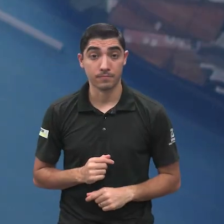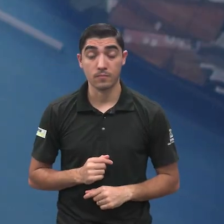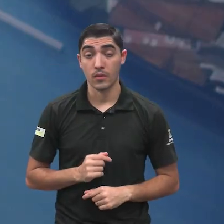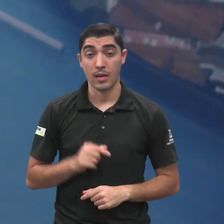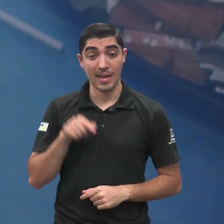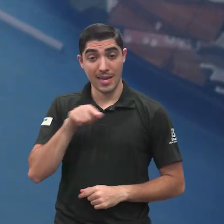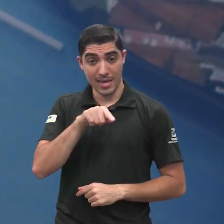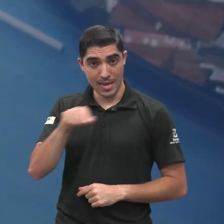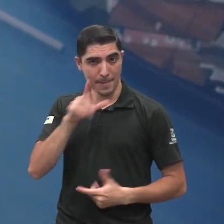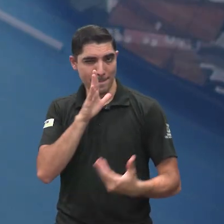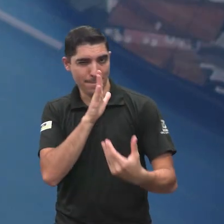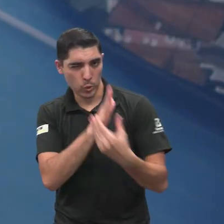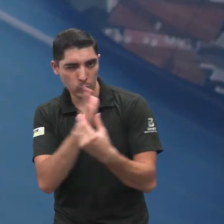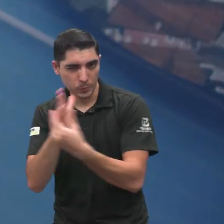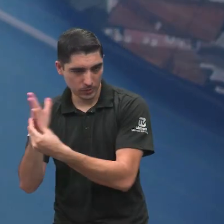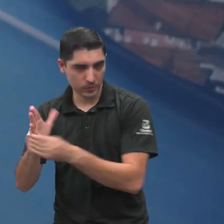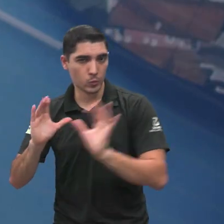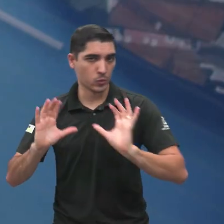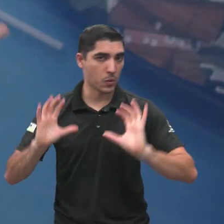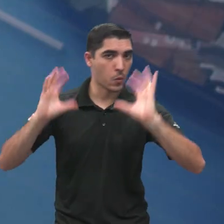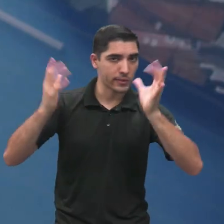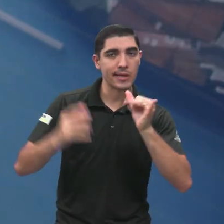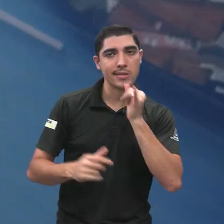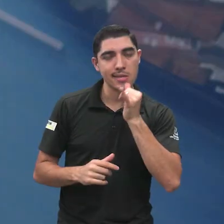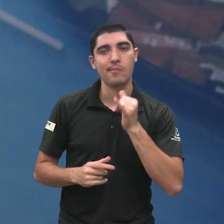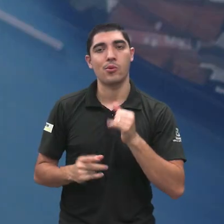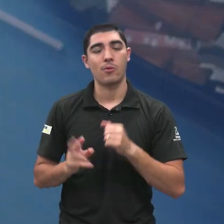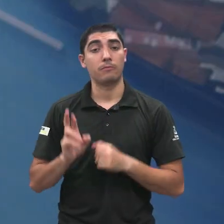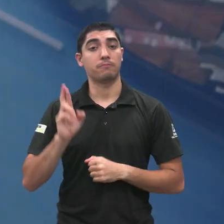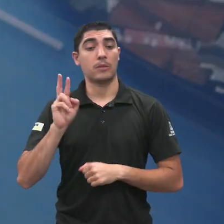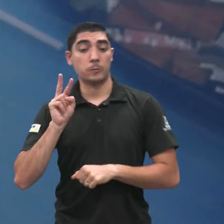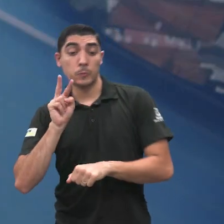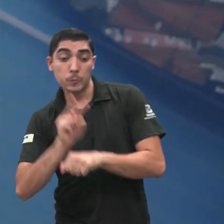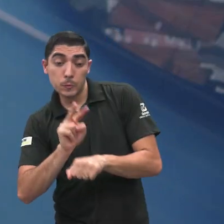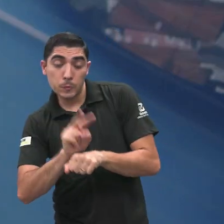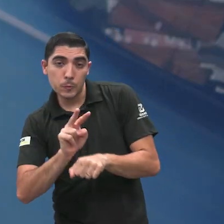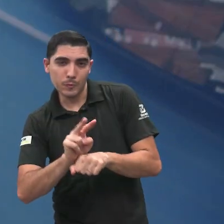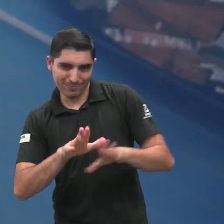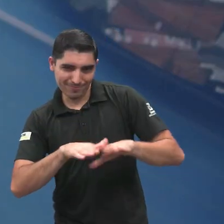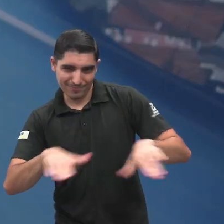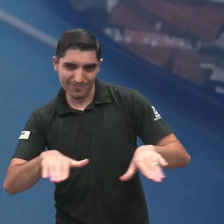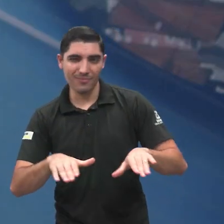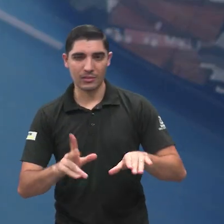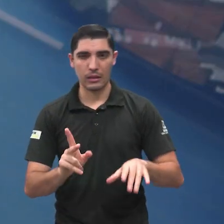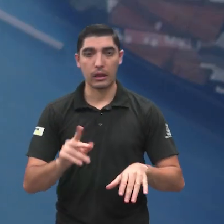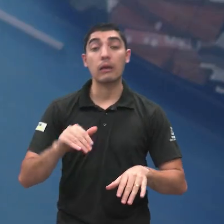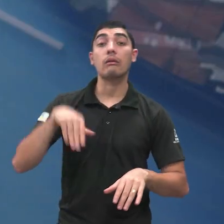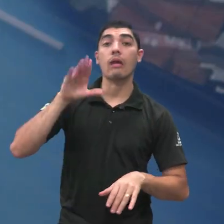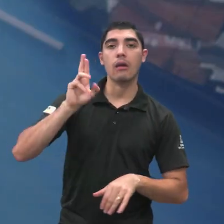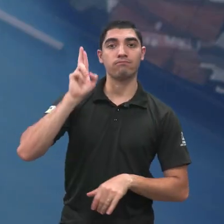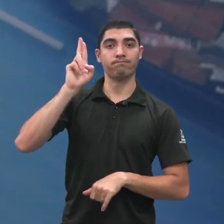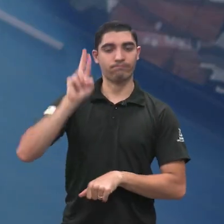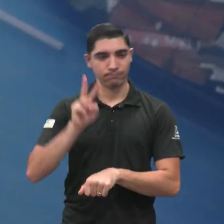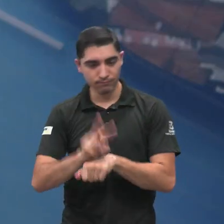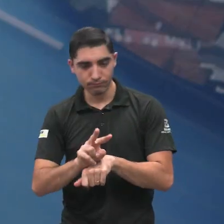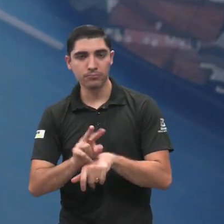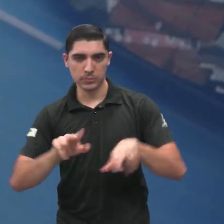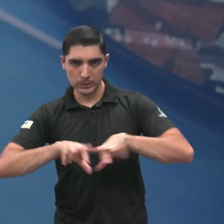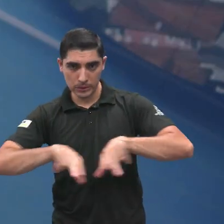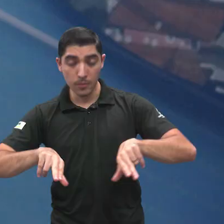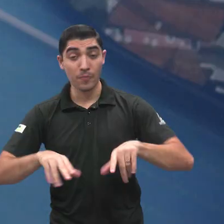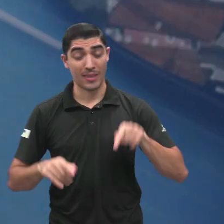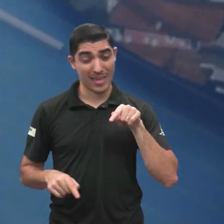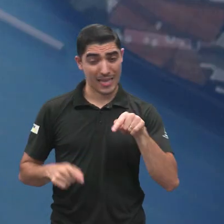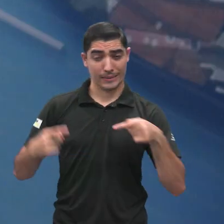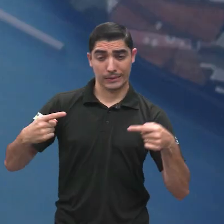nos processos, né, em questões que envolvem guarda, convivência e essas discussões que muitas